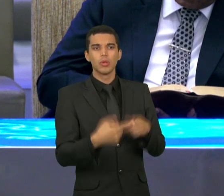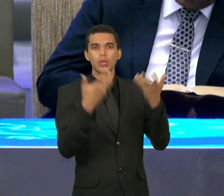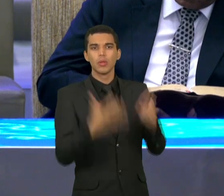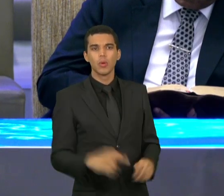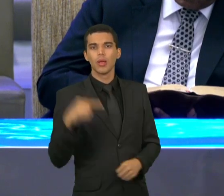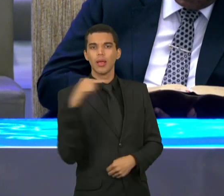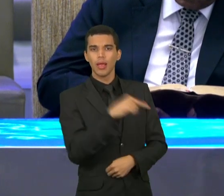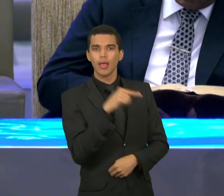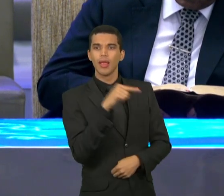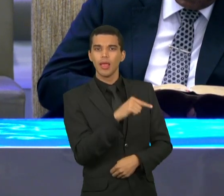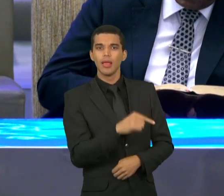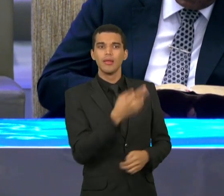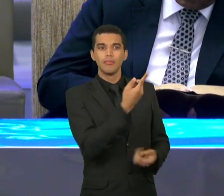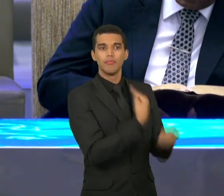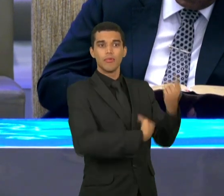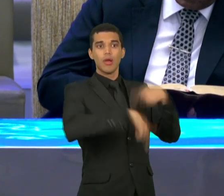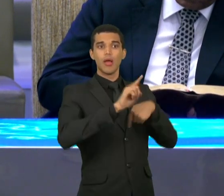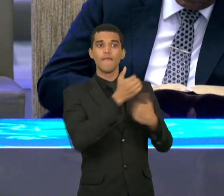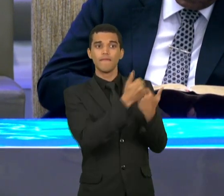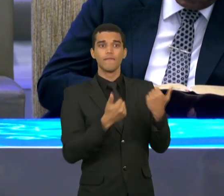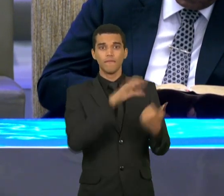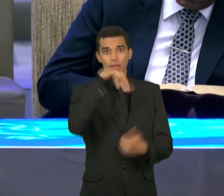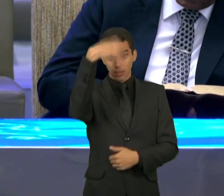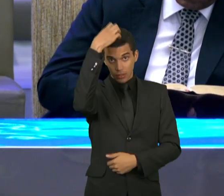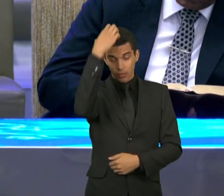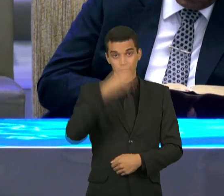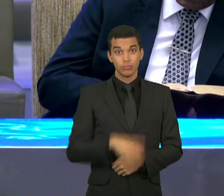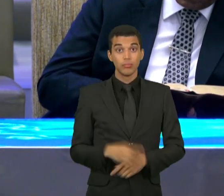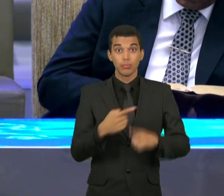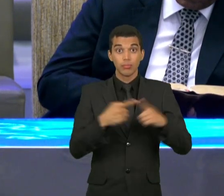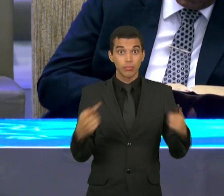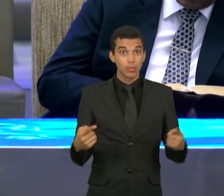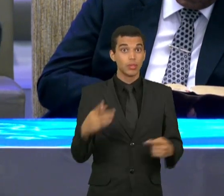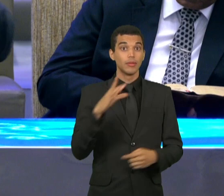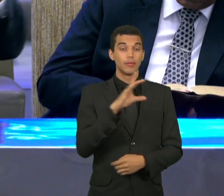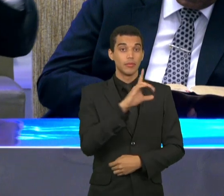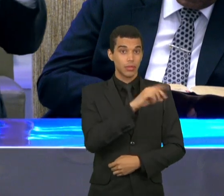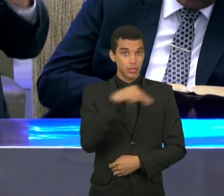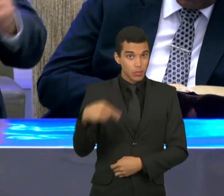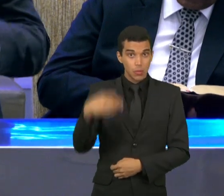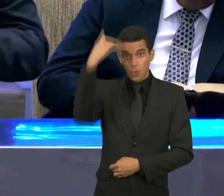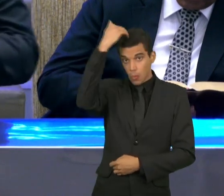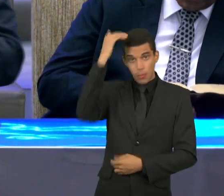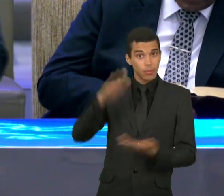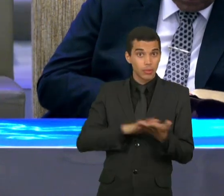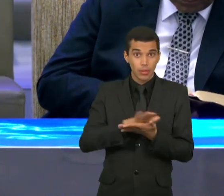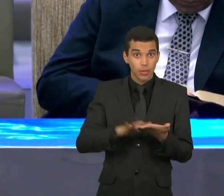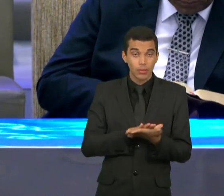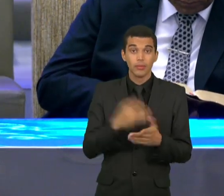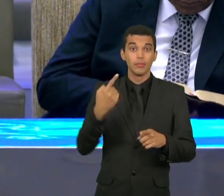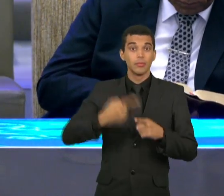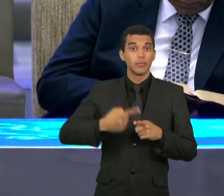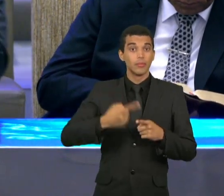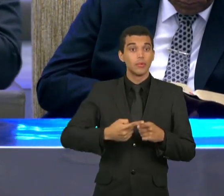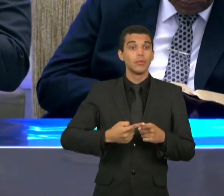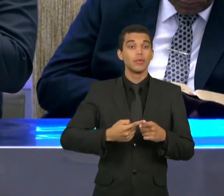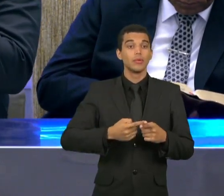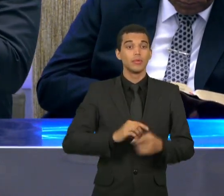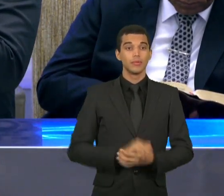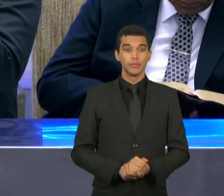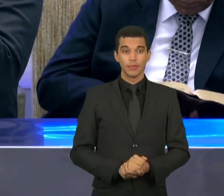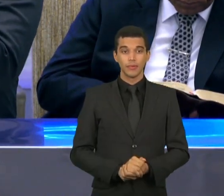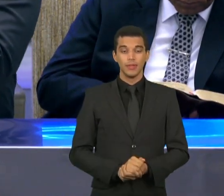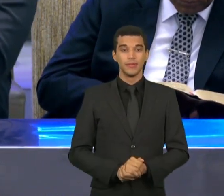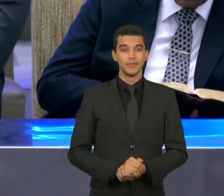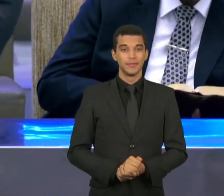não podiam achar ocasião ou culpa alguma, porque ele era o quê? Levanta a sua Bíblia assim para ler,